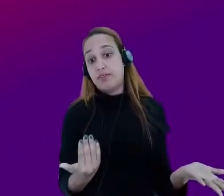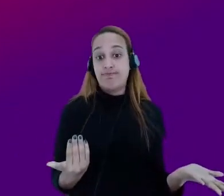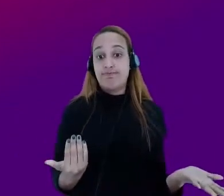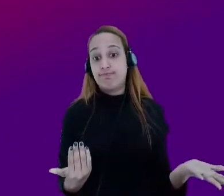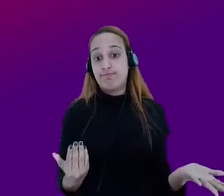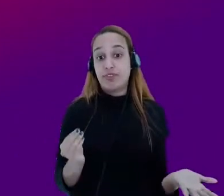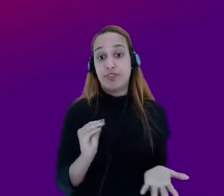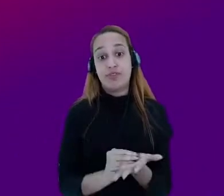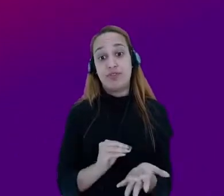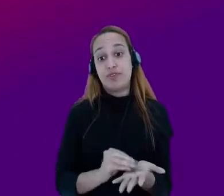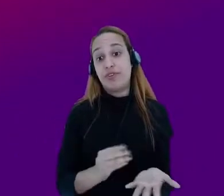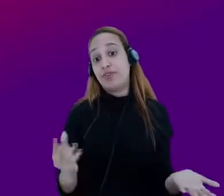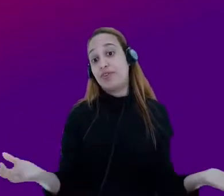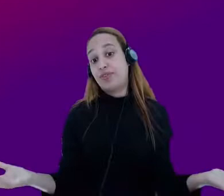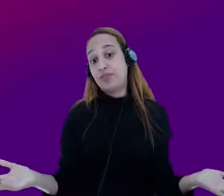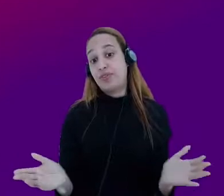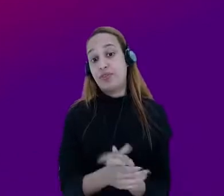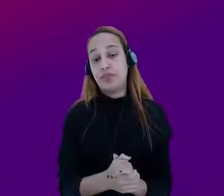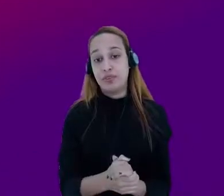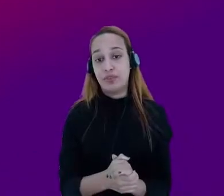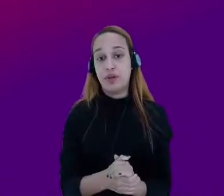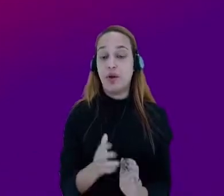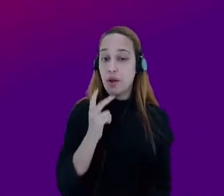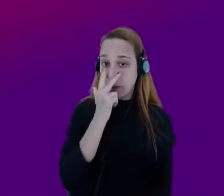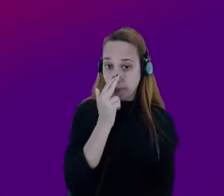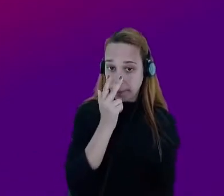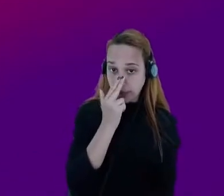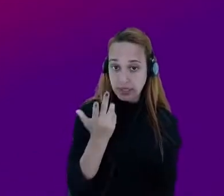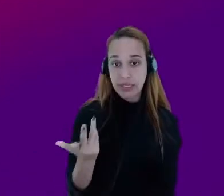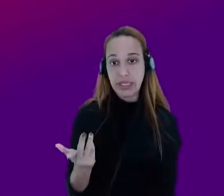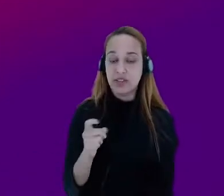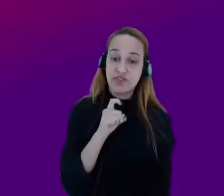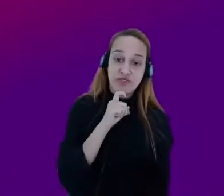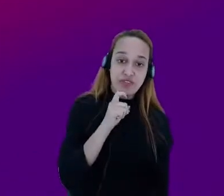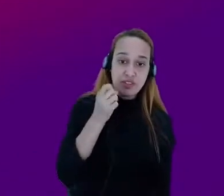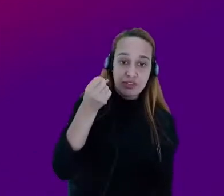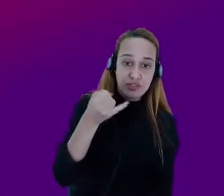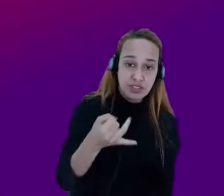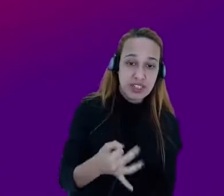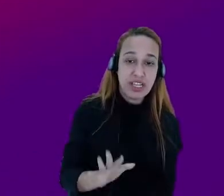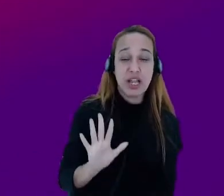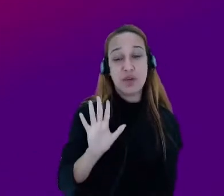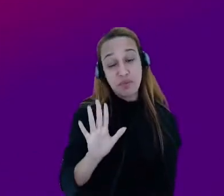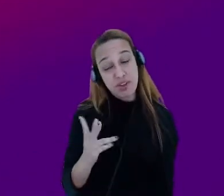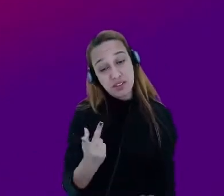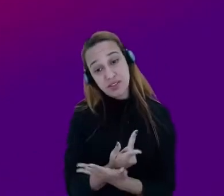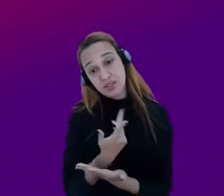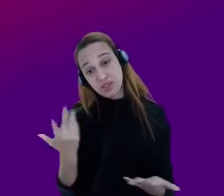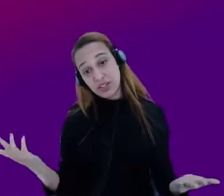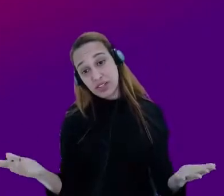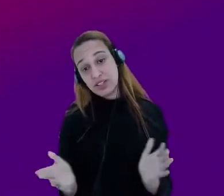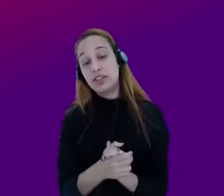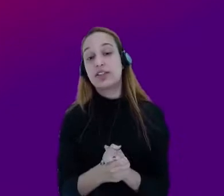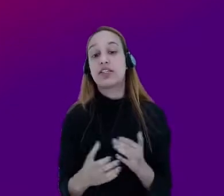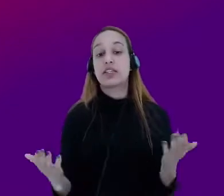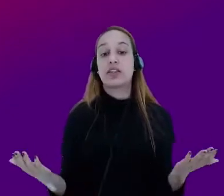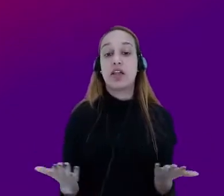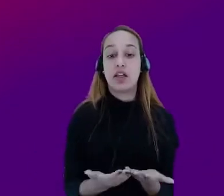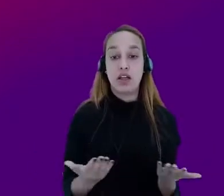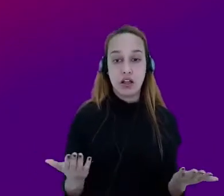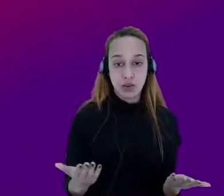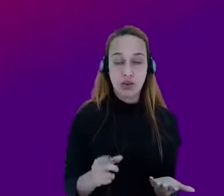da família, né? Parece uma forma um pouco mais fria de falar, mas é o que acontece. E agora, com toda essa geração